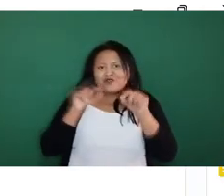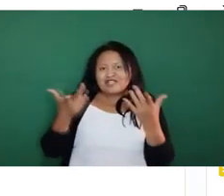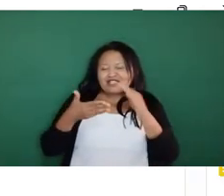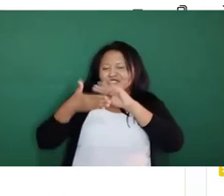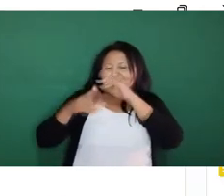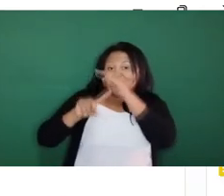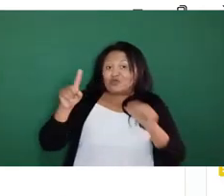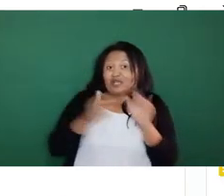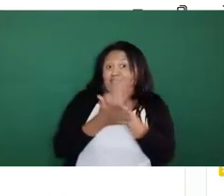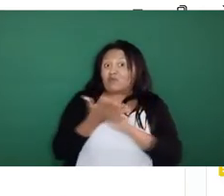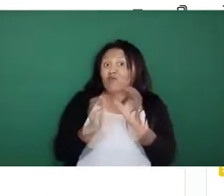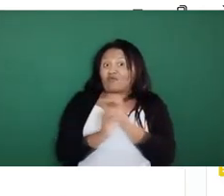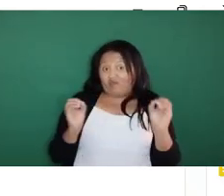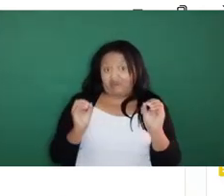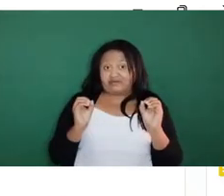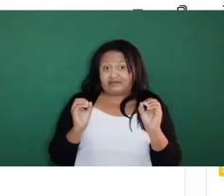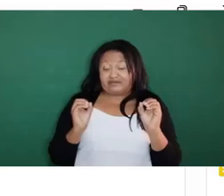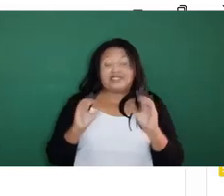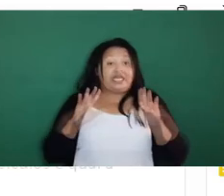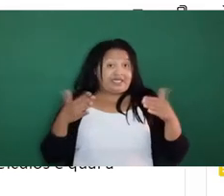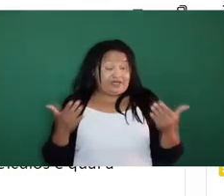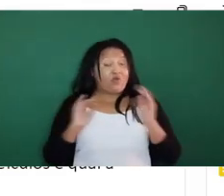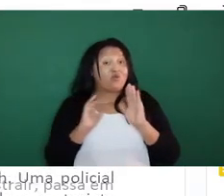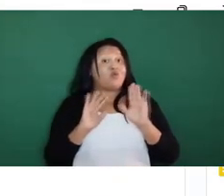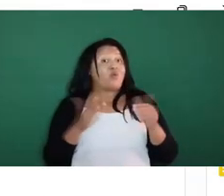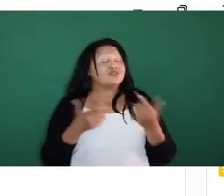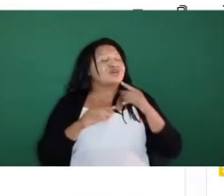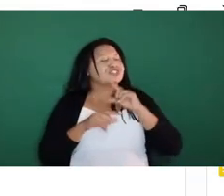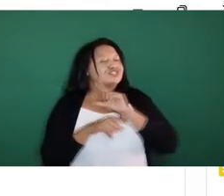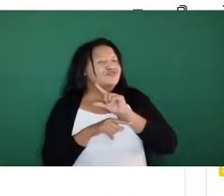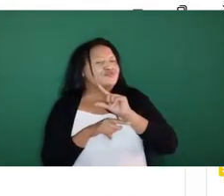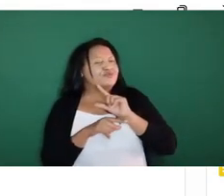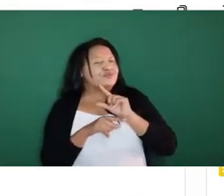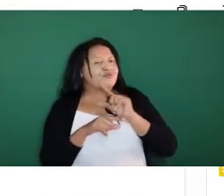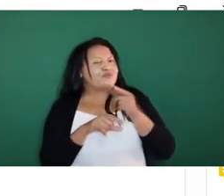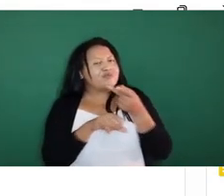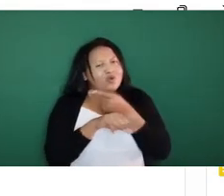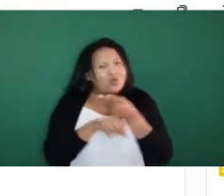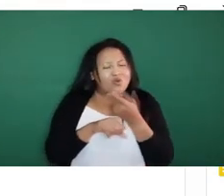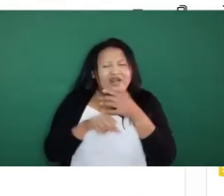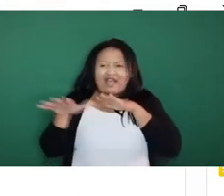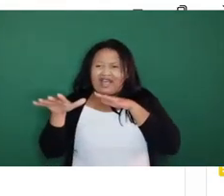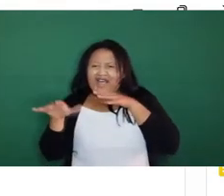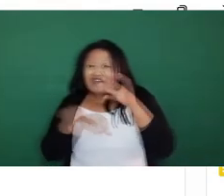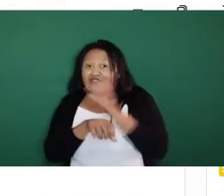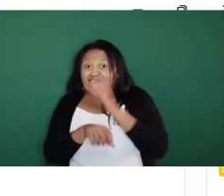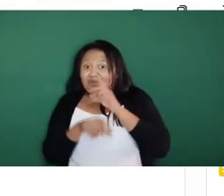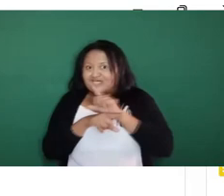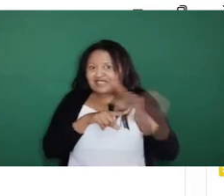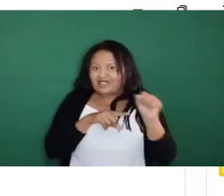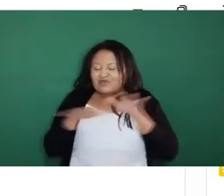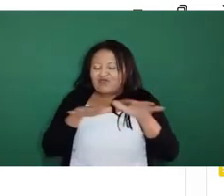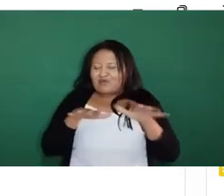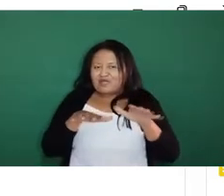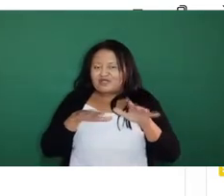e excluir nenhuma dessas alternativas contudo quando a gente vai para a velocidade para o movimento da